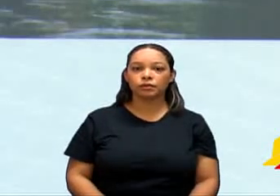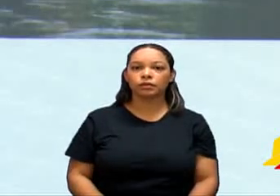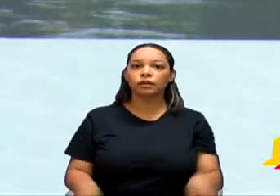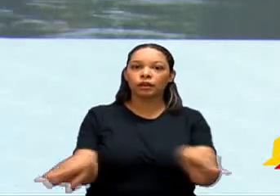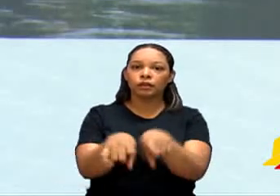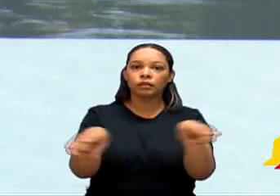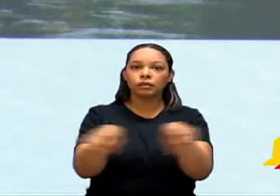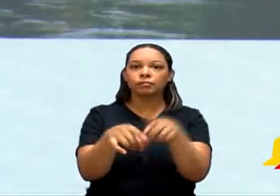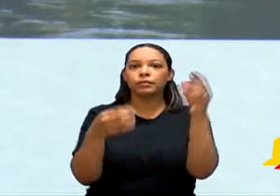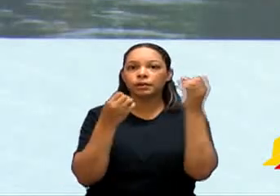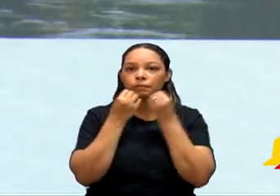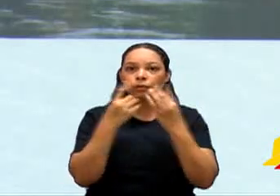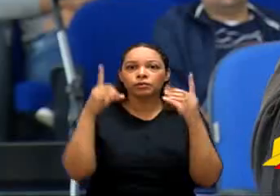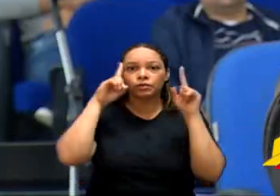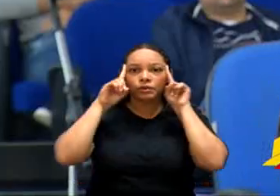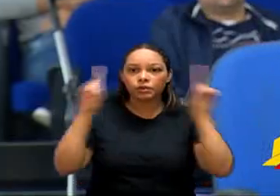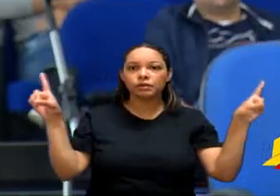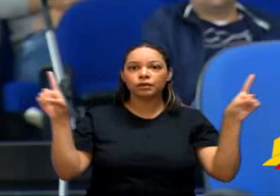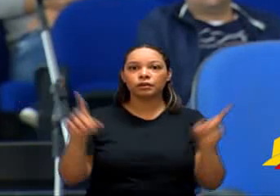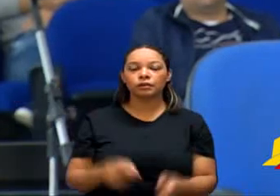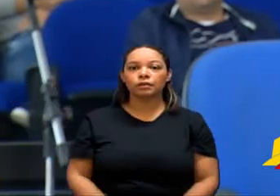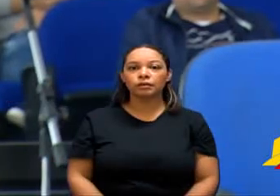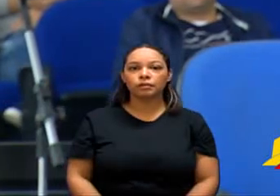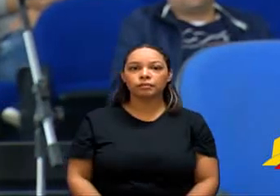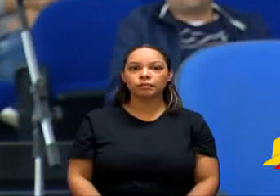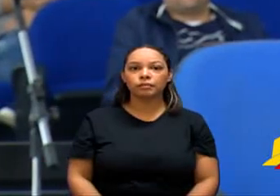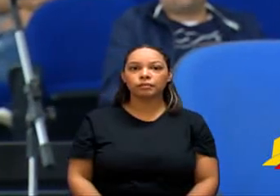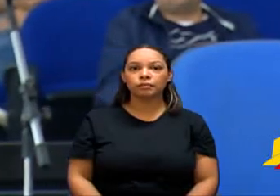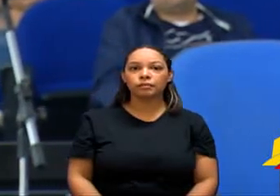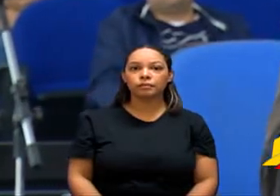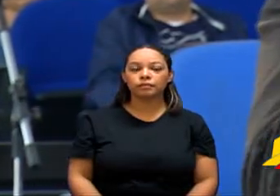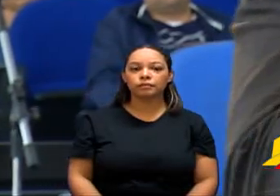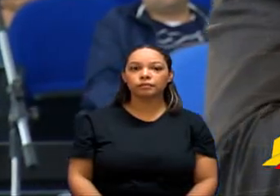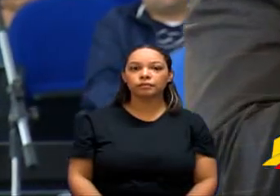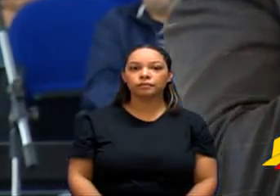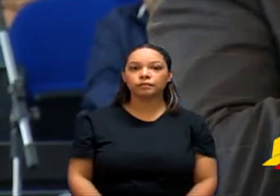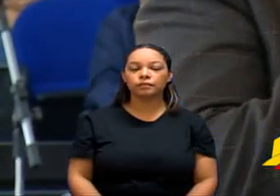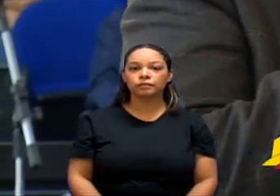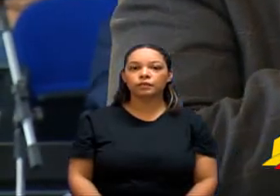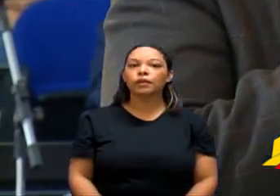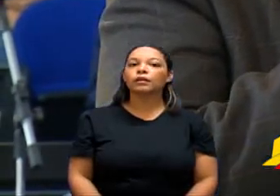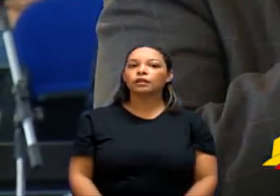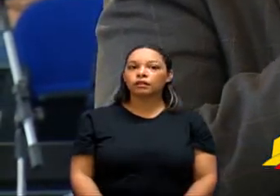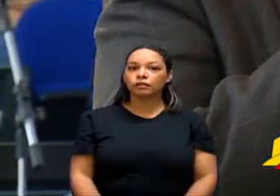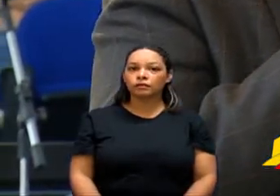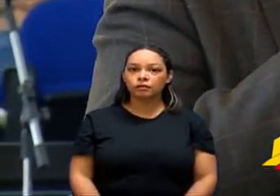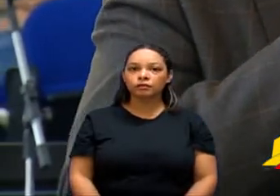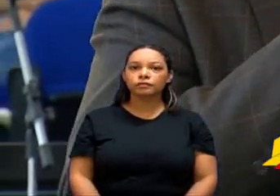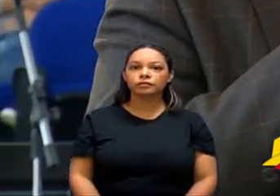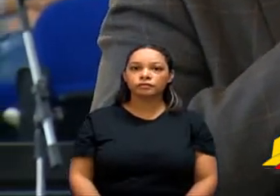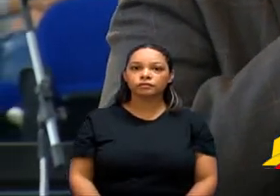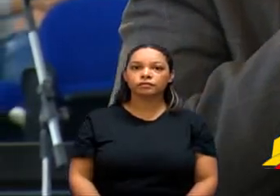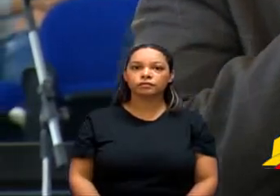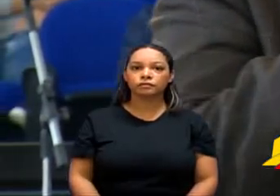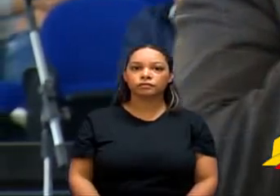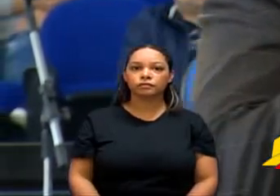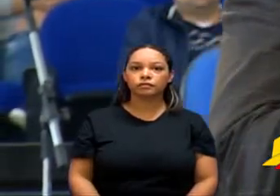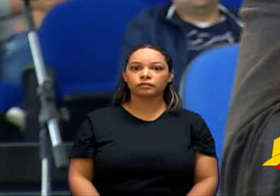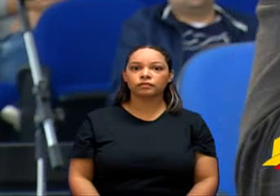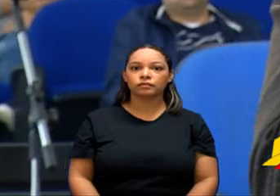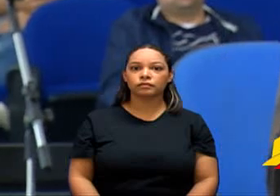Também, bom dia. João, bom dia. Mais uma vez, quero bom aqui... Dia, como sempre, foi um lutador